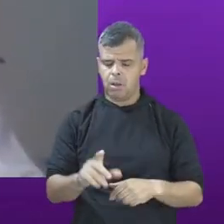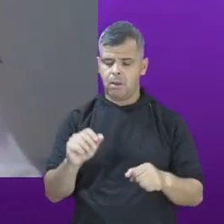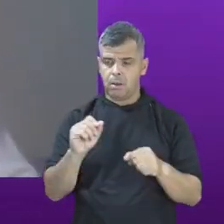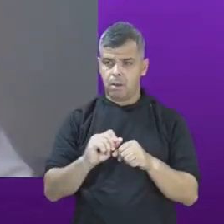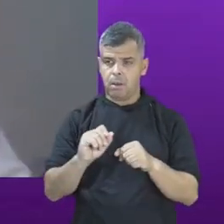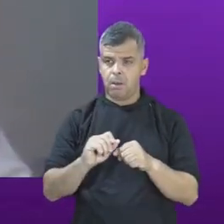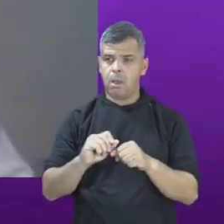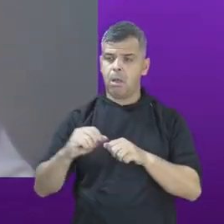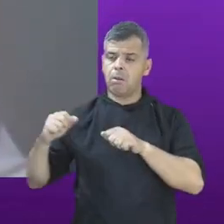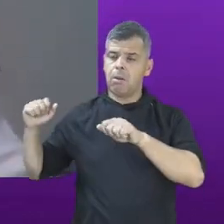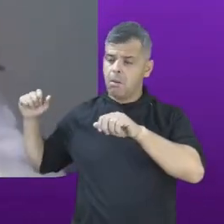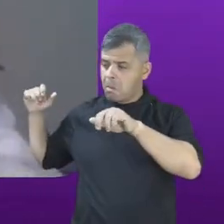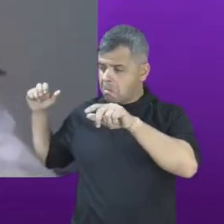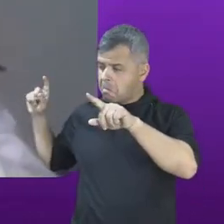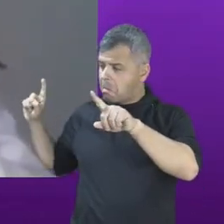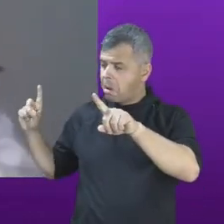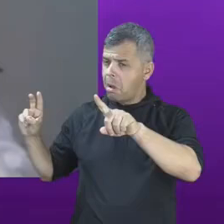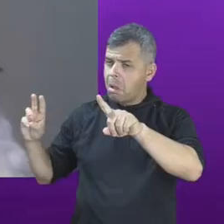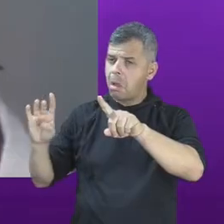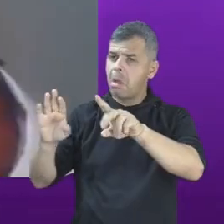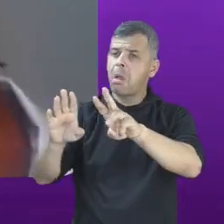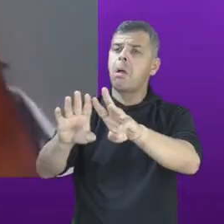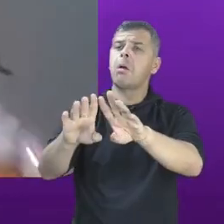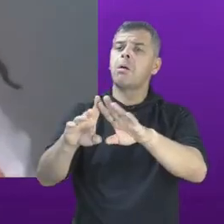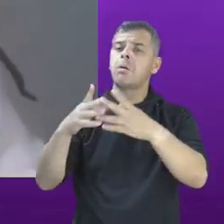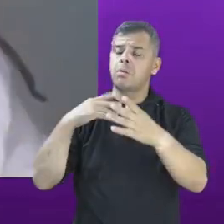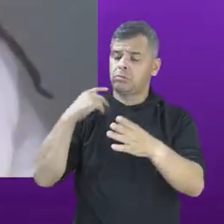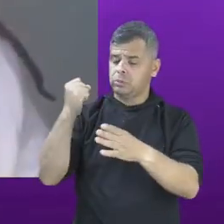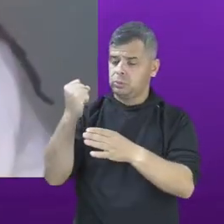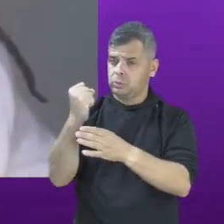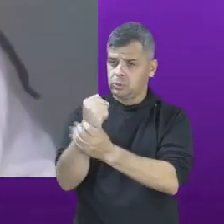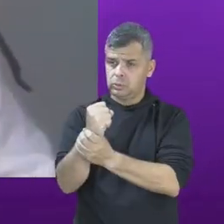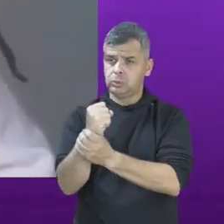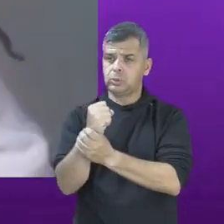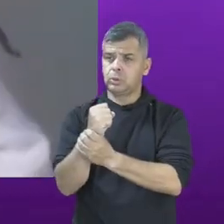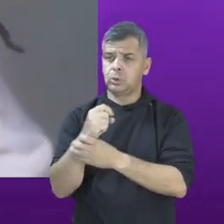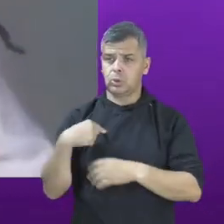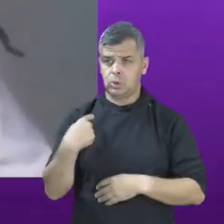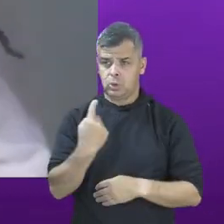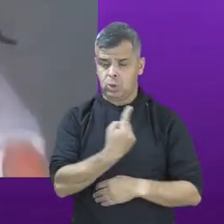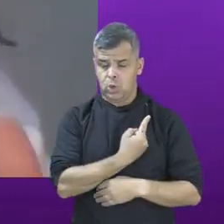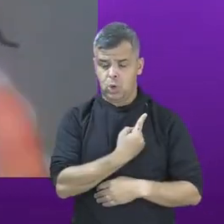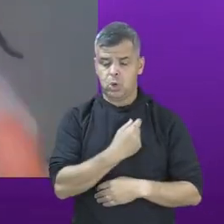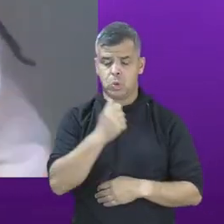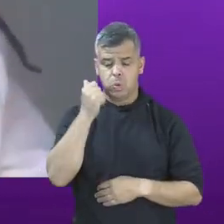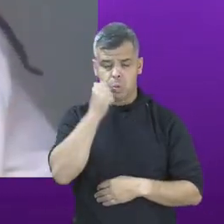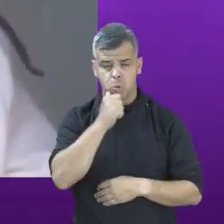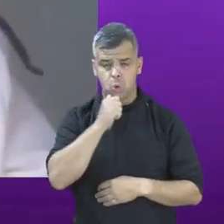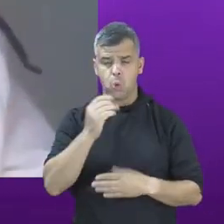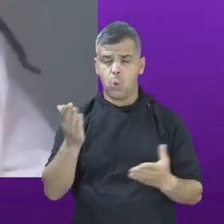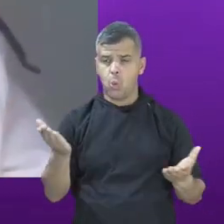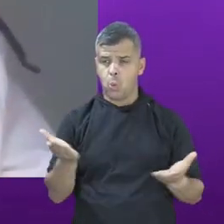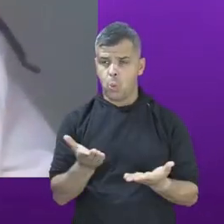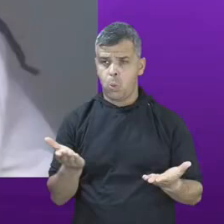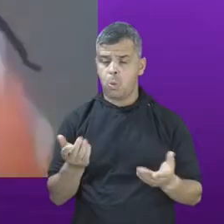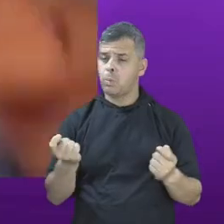fizeram essa marcha, inclusive garantindo com que nós hoje possamos